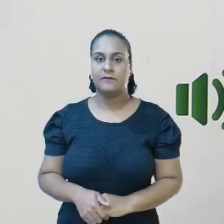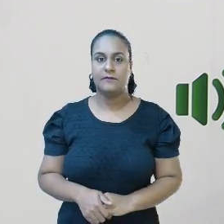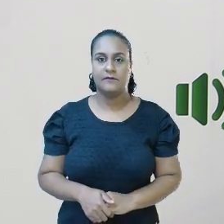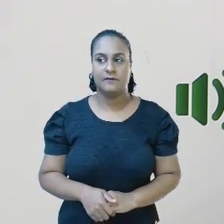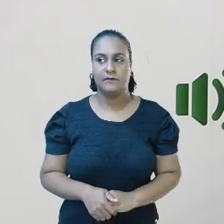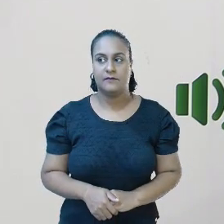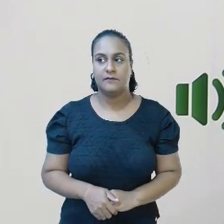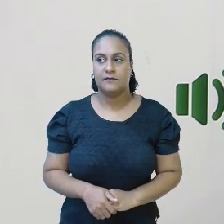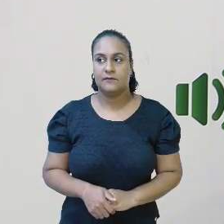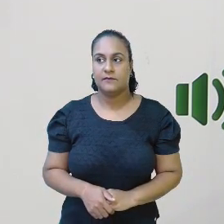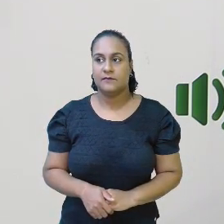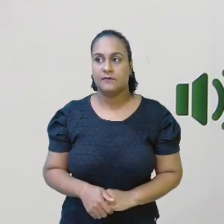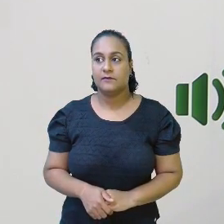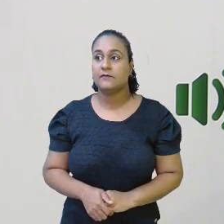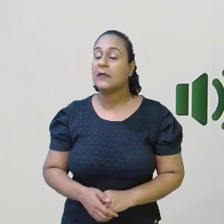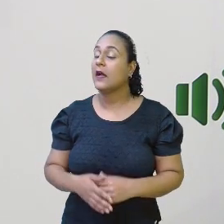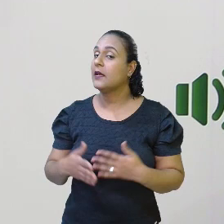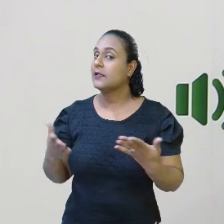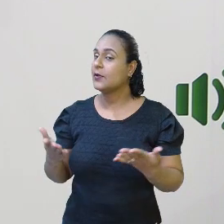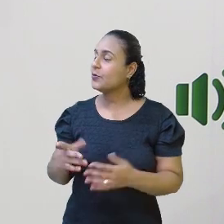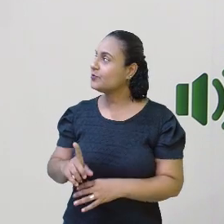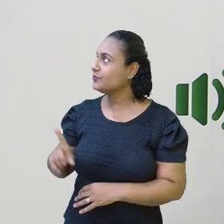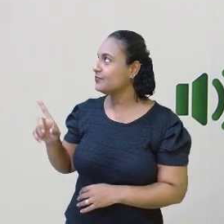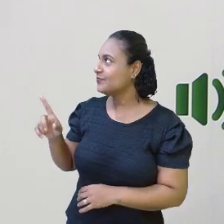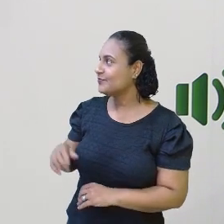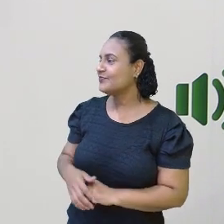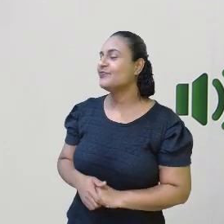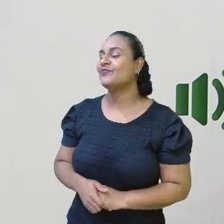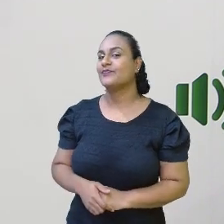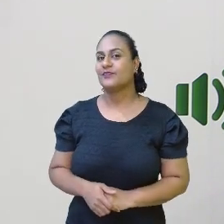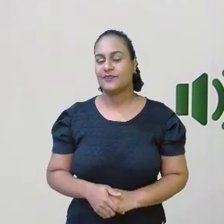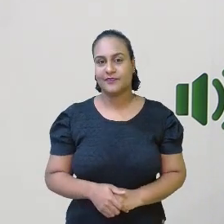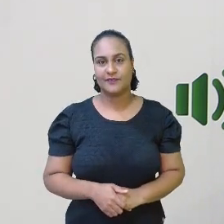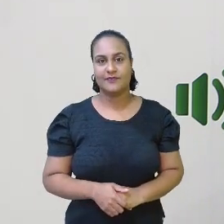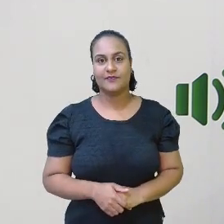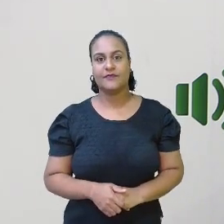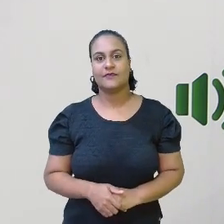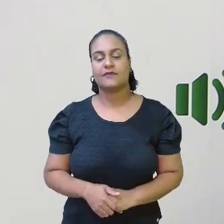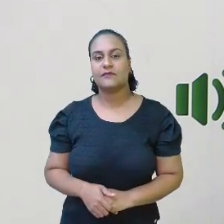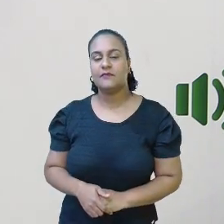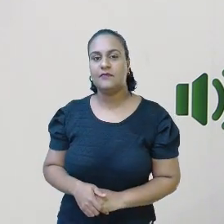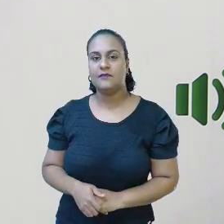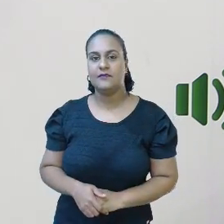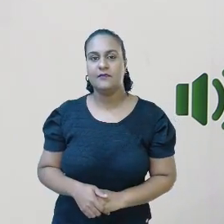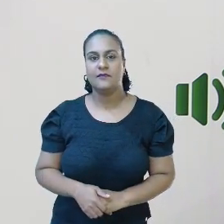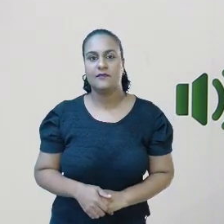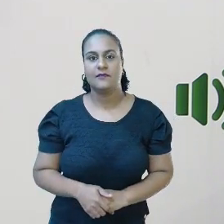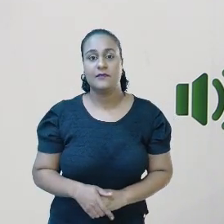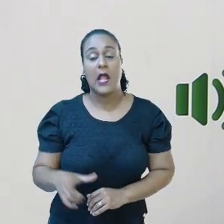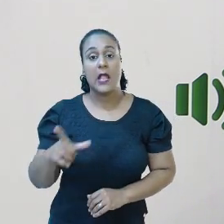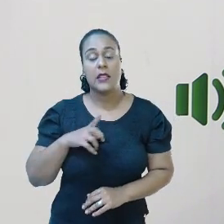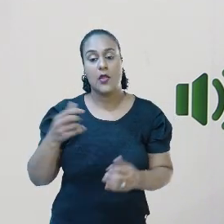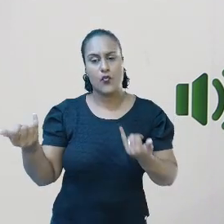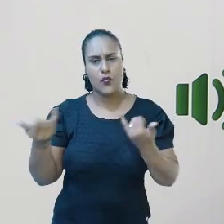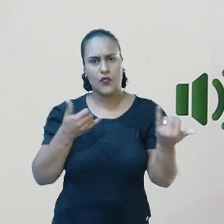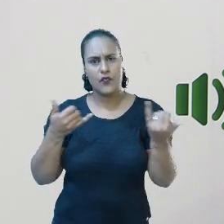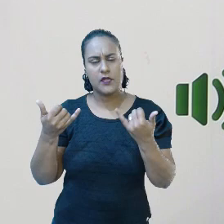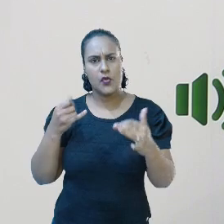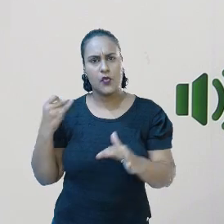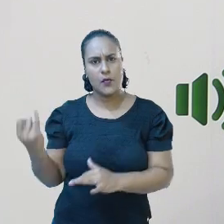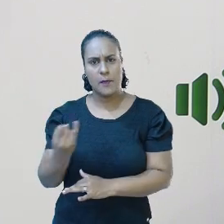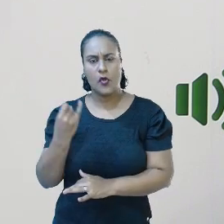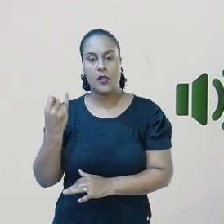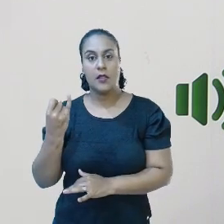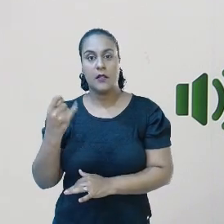Já foi. Aqui, chegou. Bom, aí tem uma informação importante